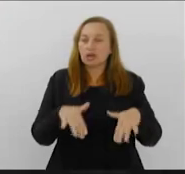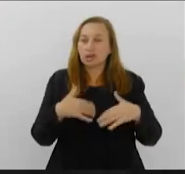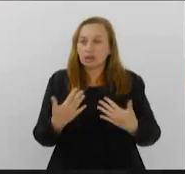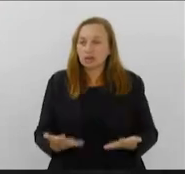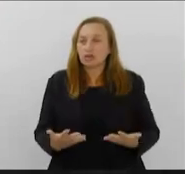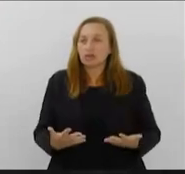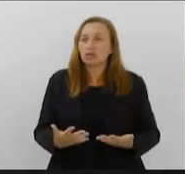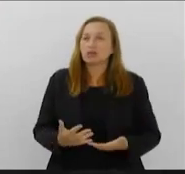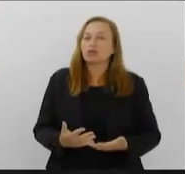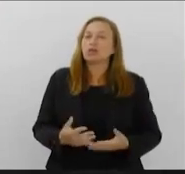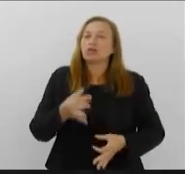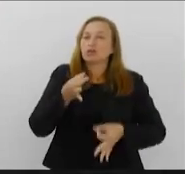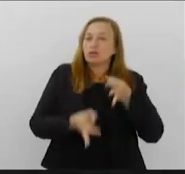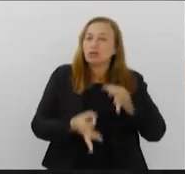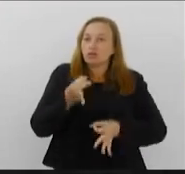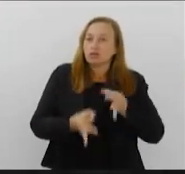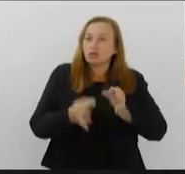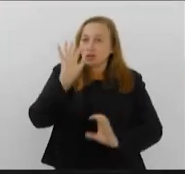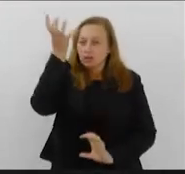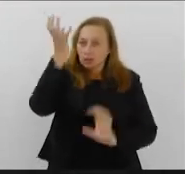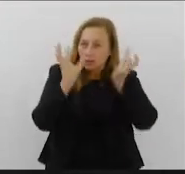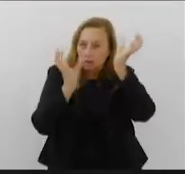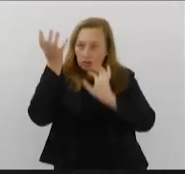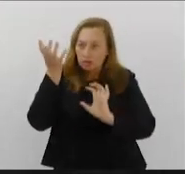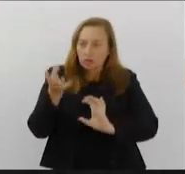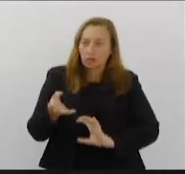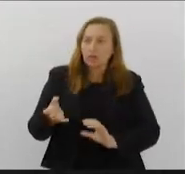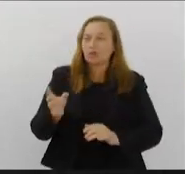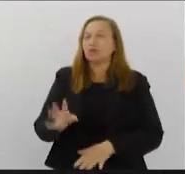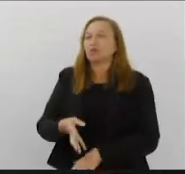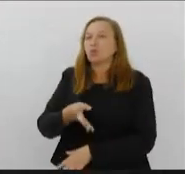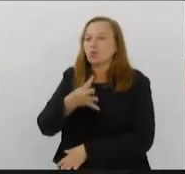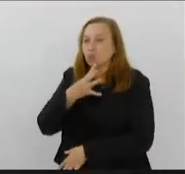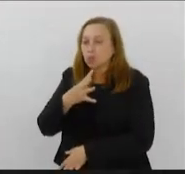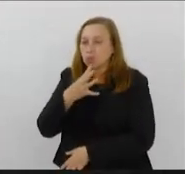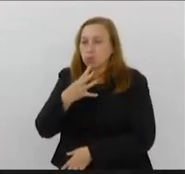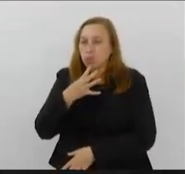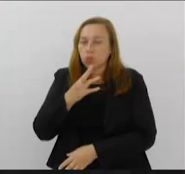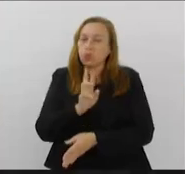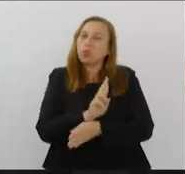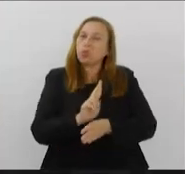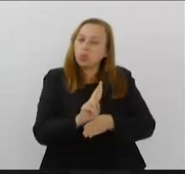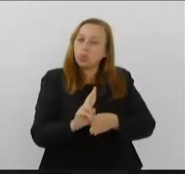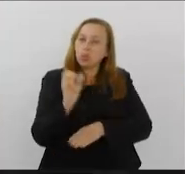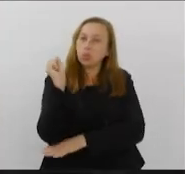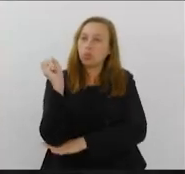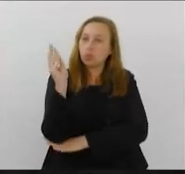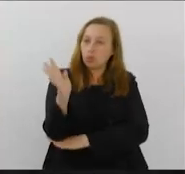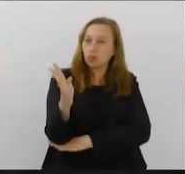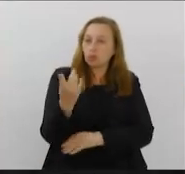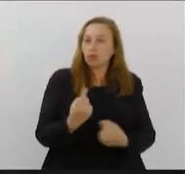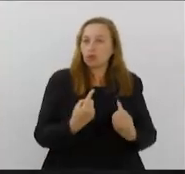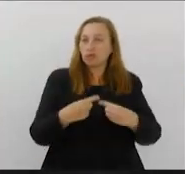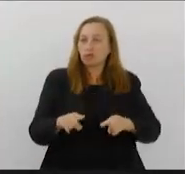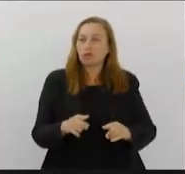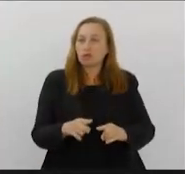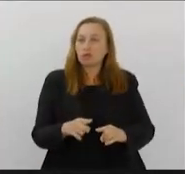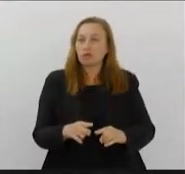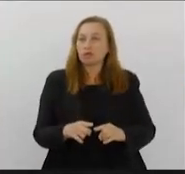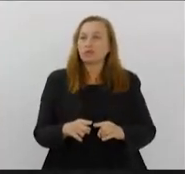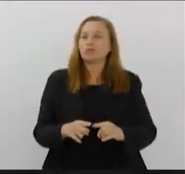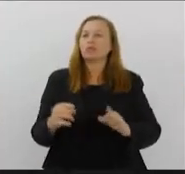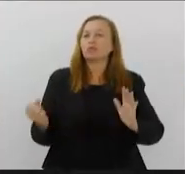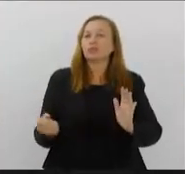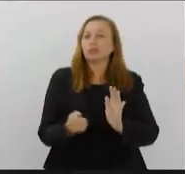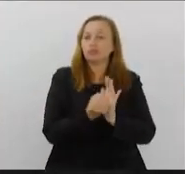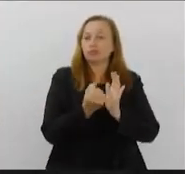que justiça climática se faz a partir do reconhecimento do racismo socioambiental e do enfrentamento a esse